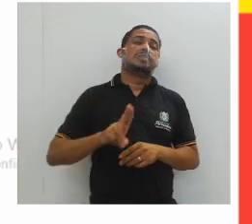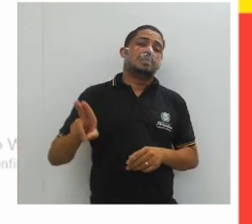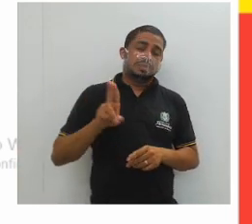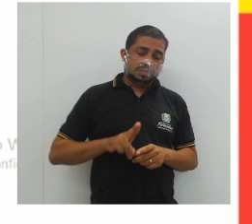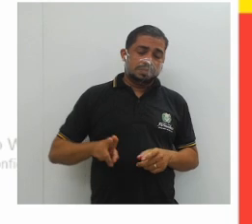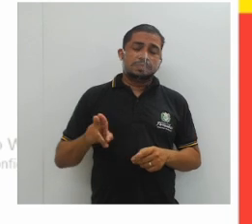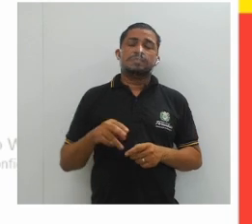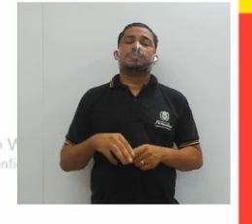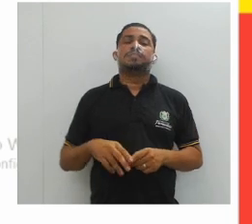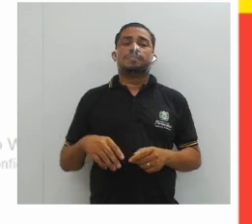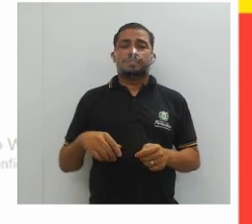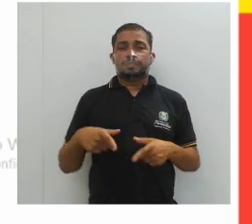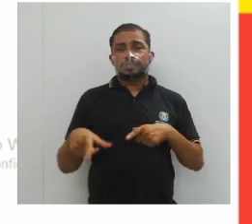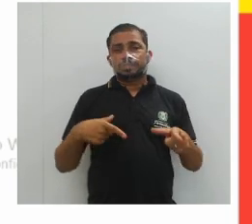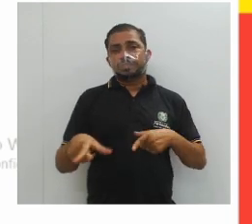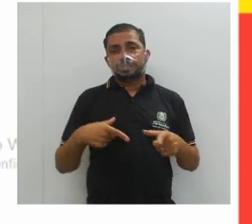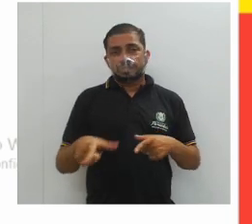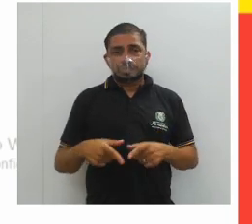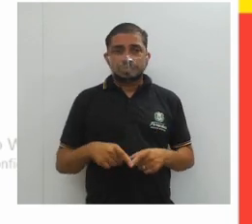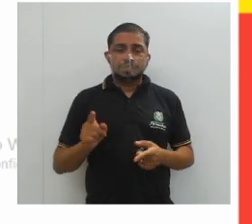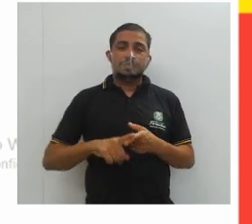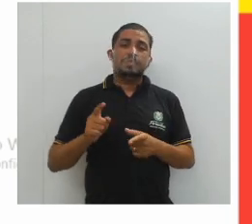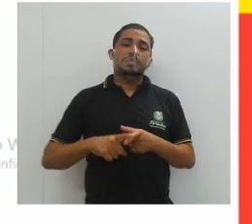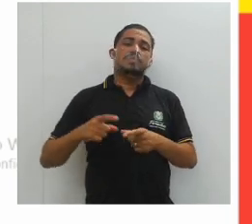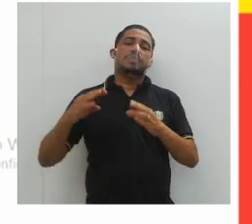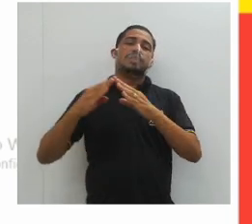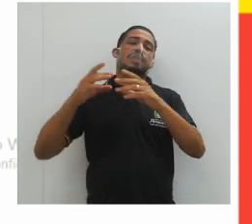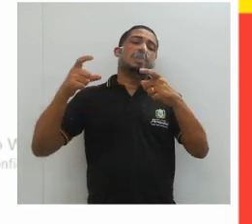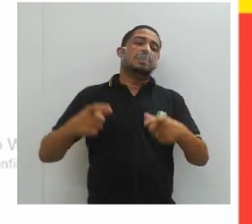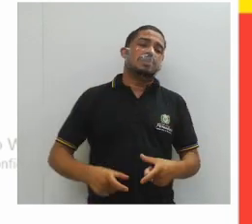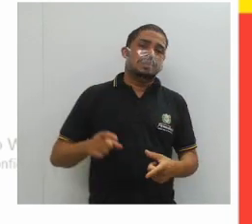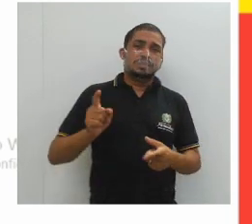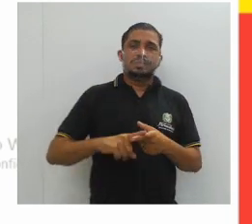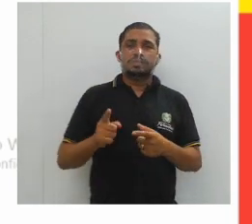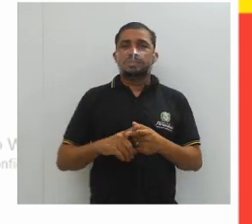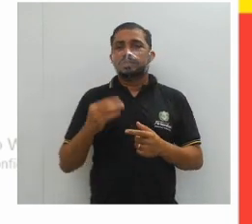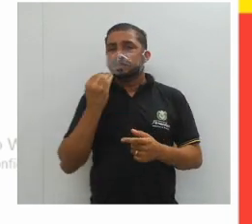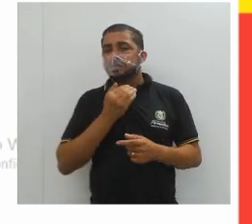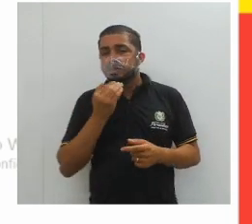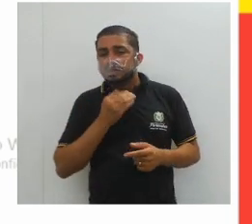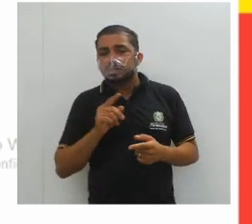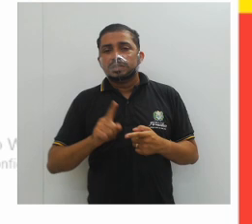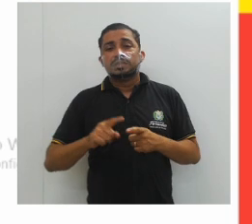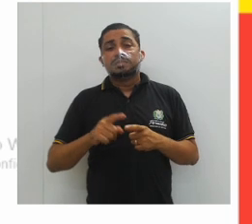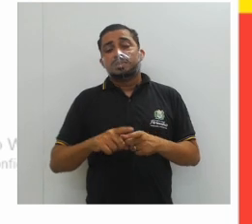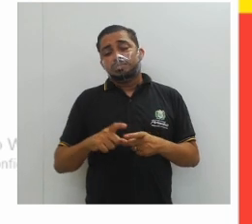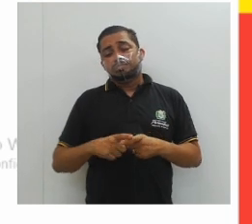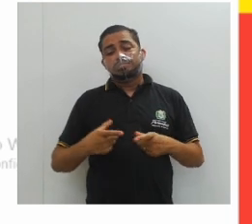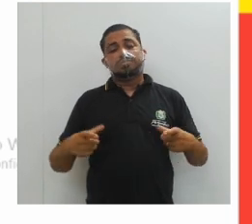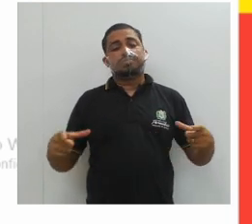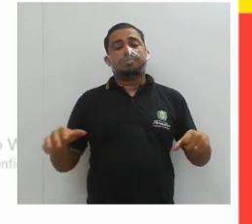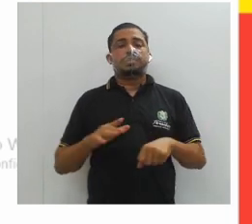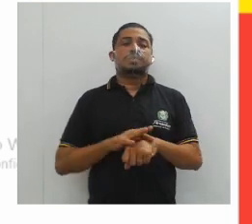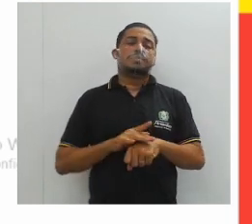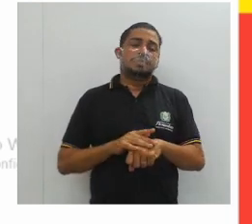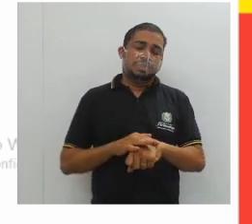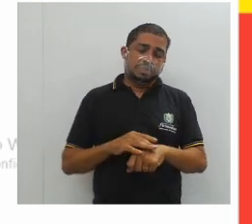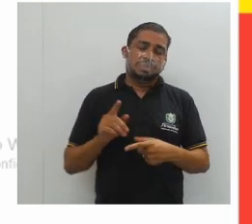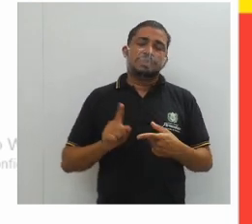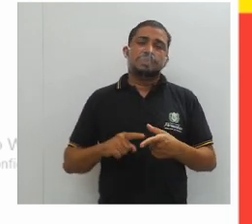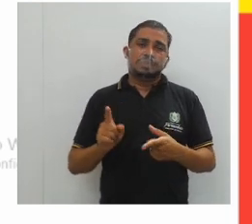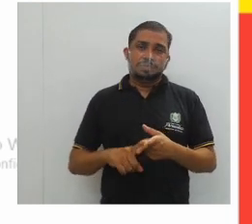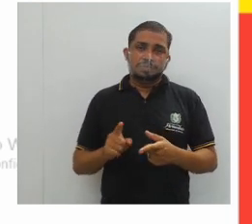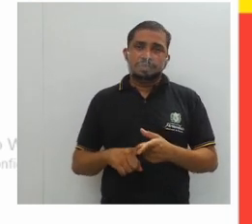para fazer os trabalhos, condições de moradias degradantes e um vasto campo de doenças. Tudo isso também veio no